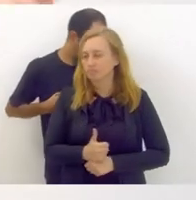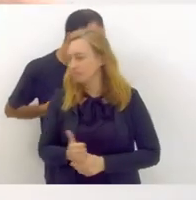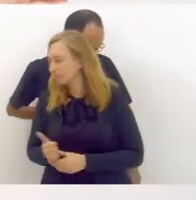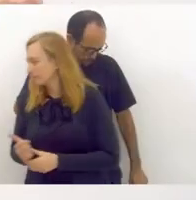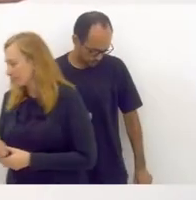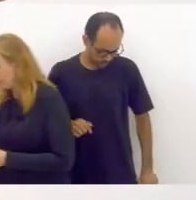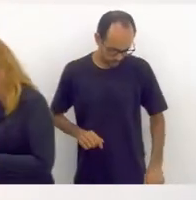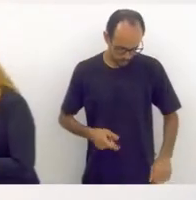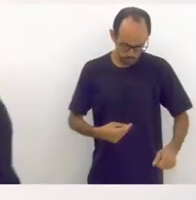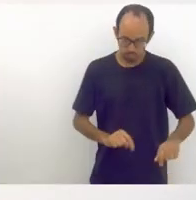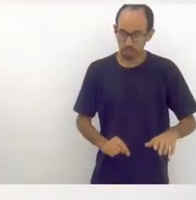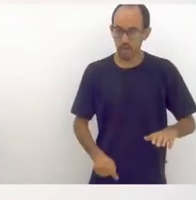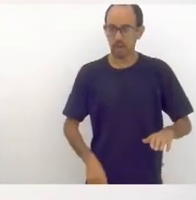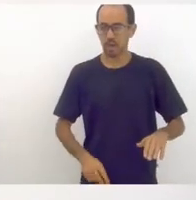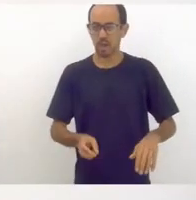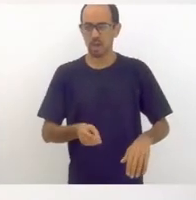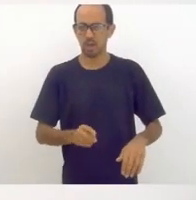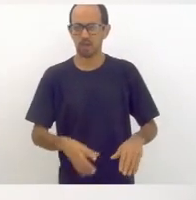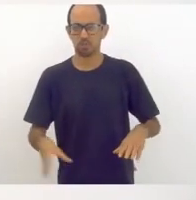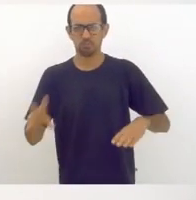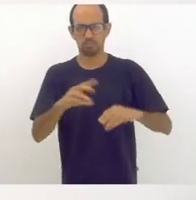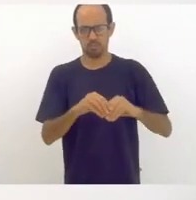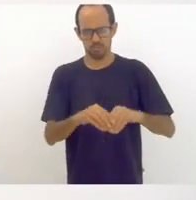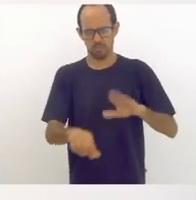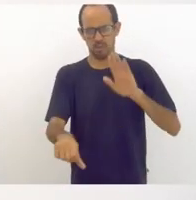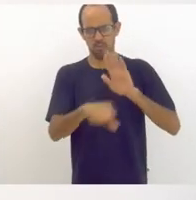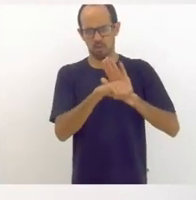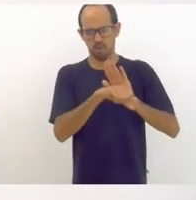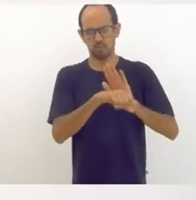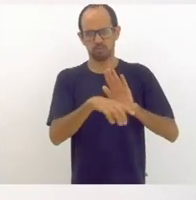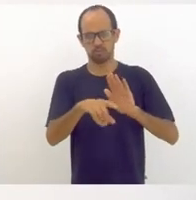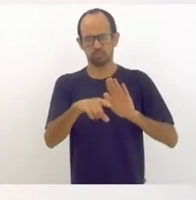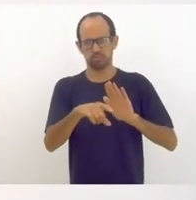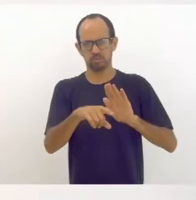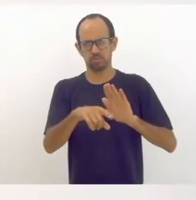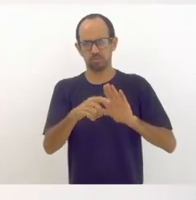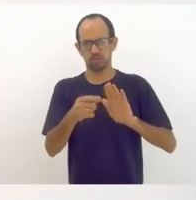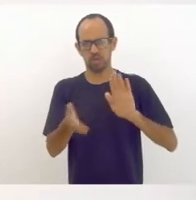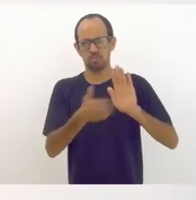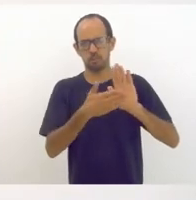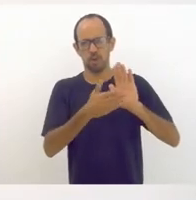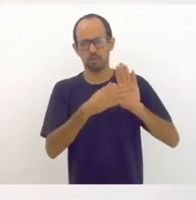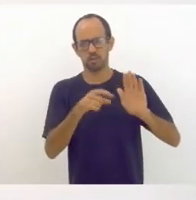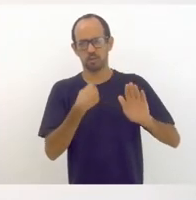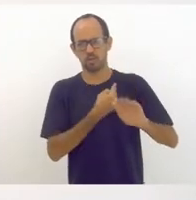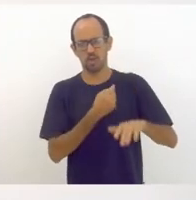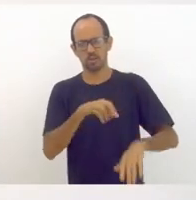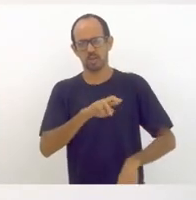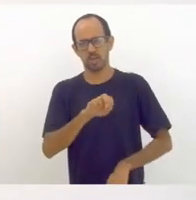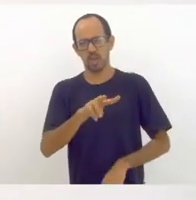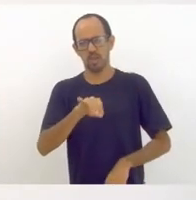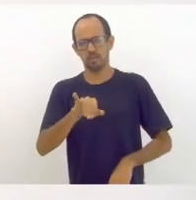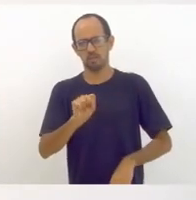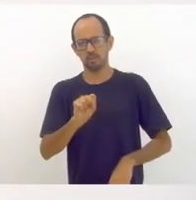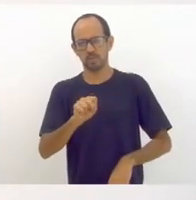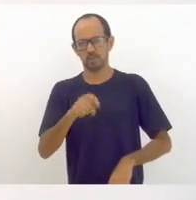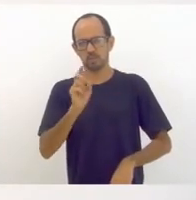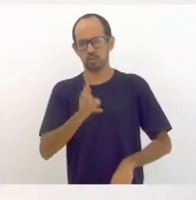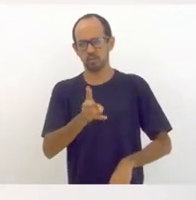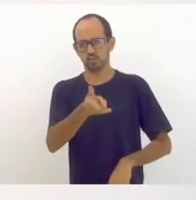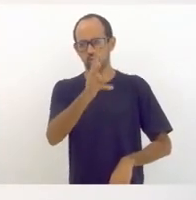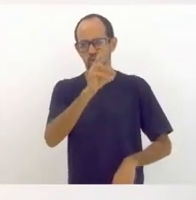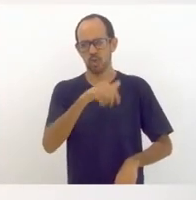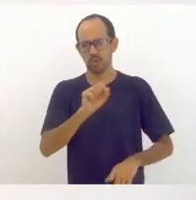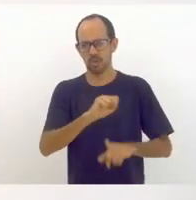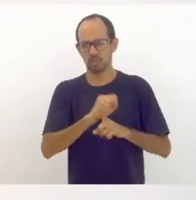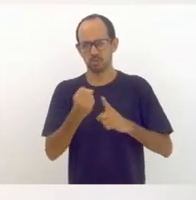fraudes. E eu acho que não é esse o propósito nosso. Nosso propósito aqui é fazer com que a revista prevaleça e que a sociedade civil